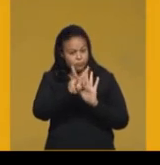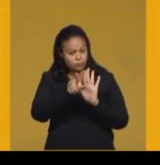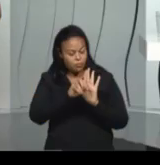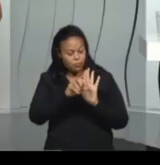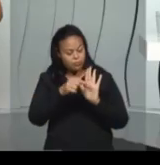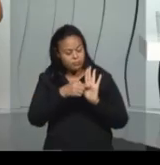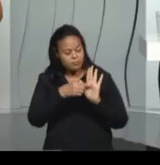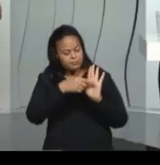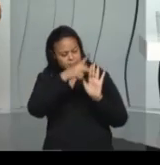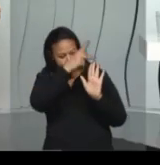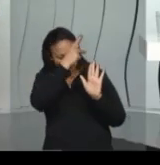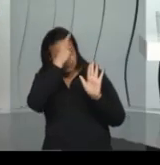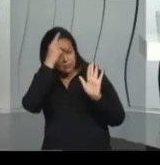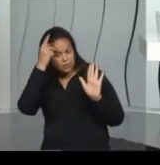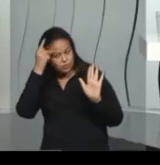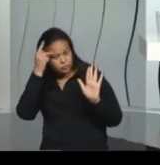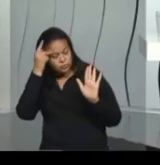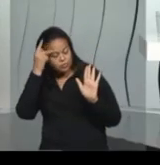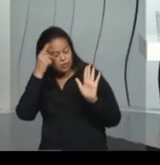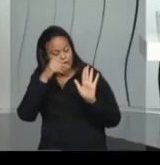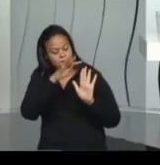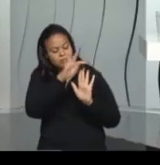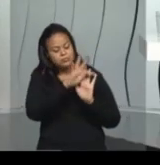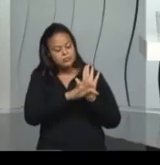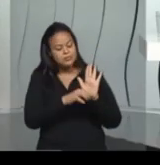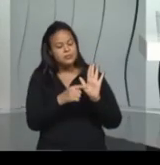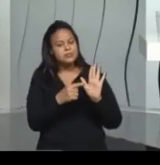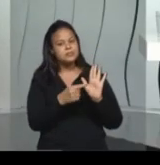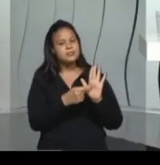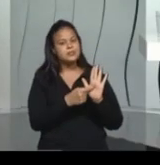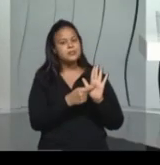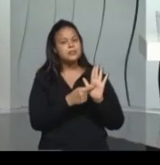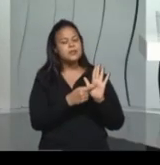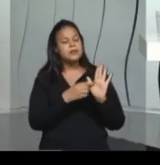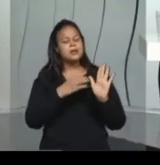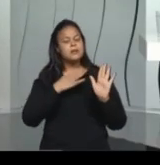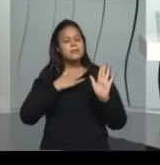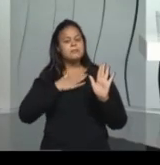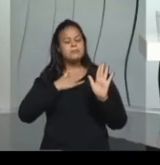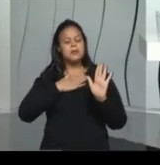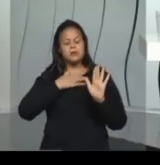pessoal, tá? O subjetivo é isso,